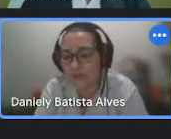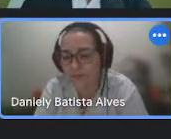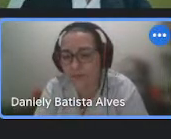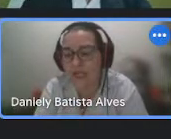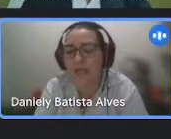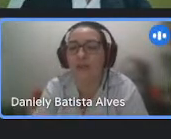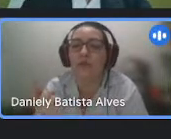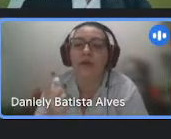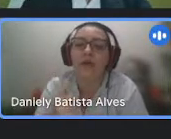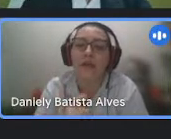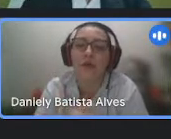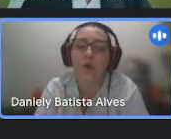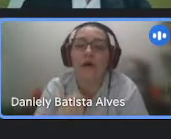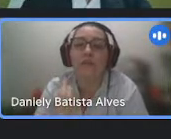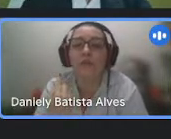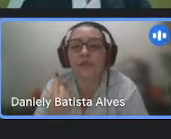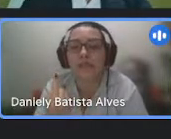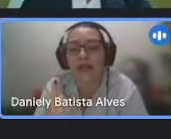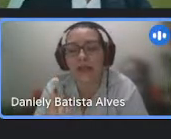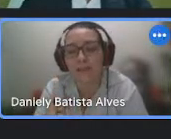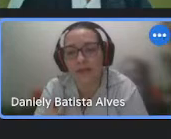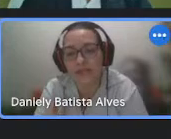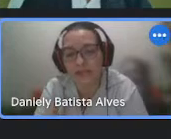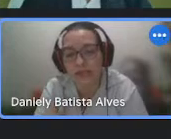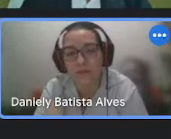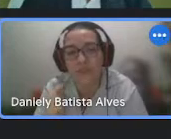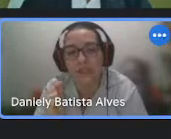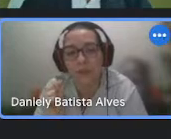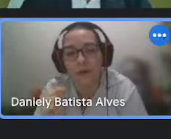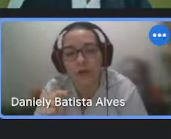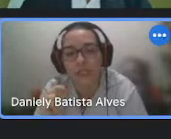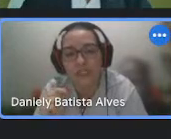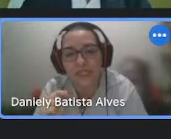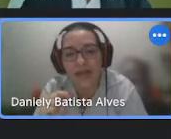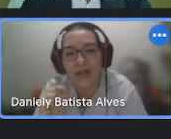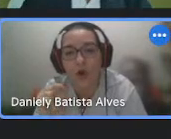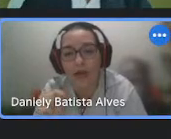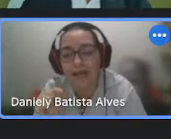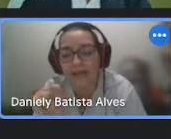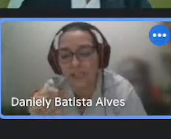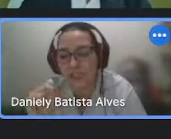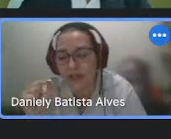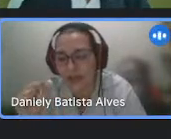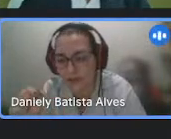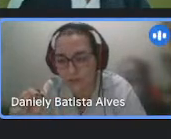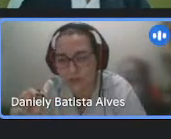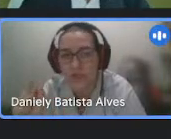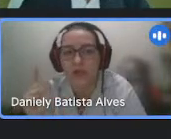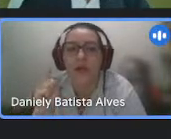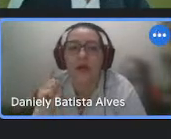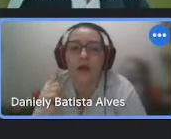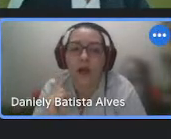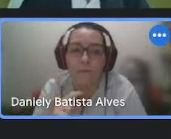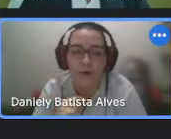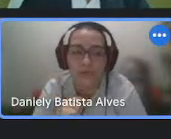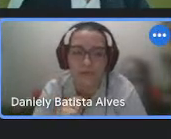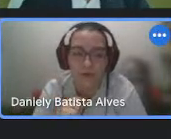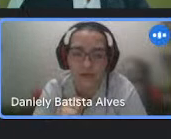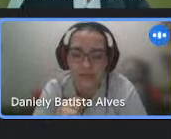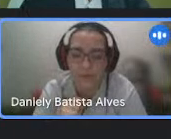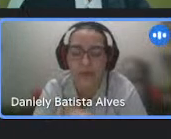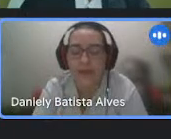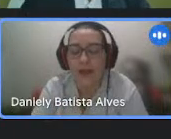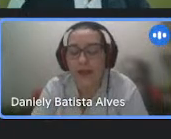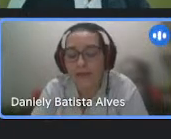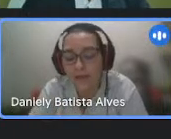fazer o projeto enquanto está em apreciação. Você só pode iniciar a coleta de dados após a